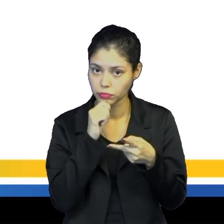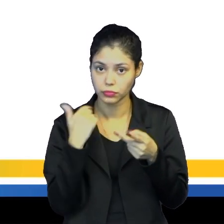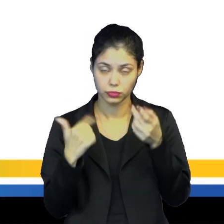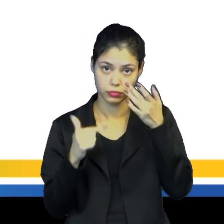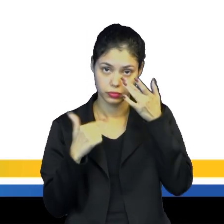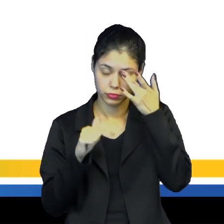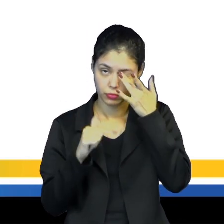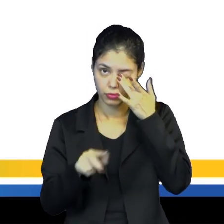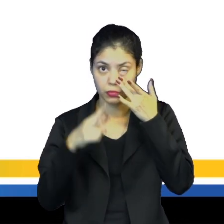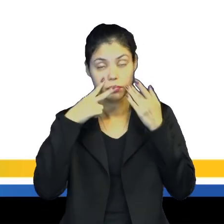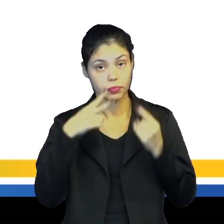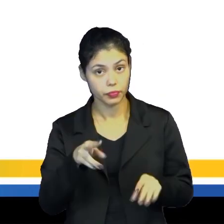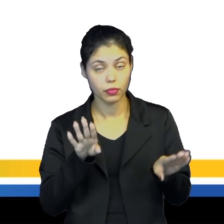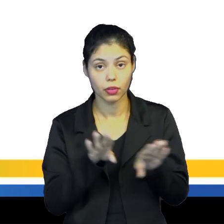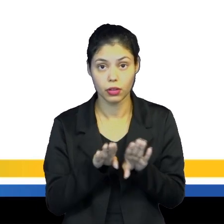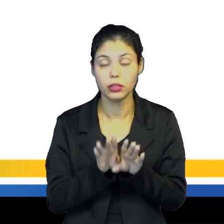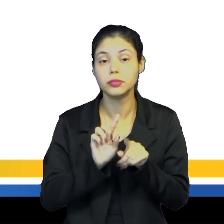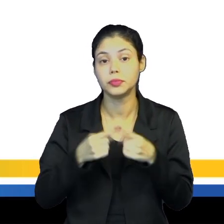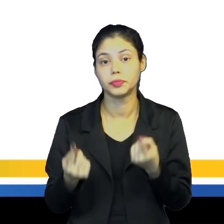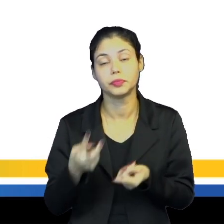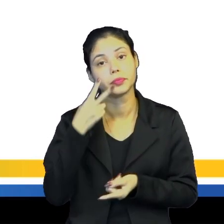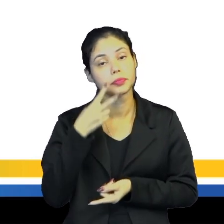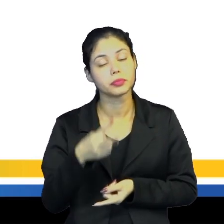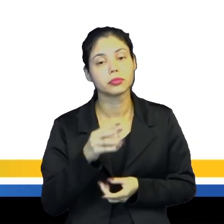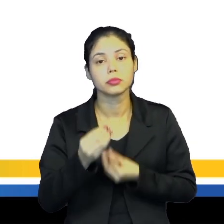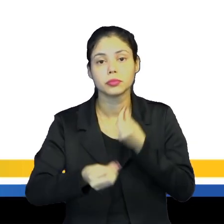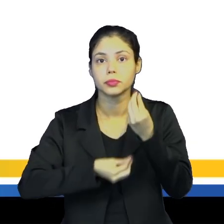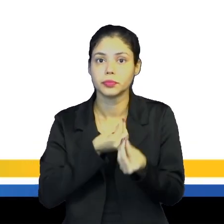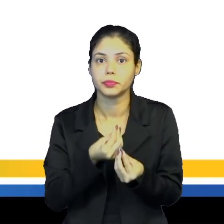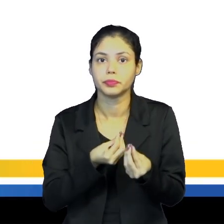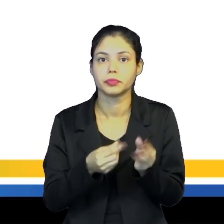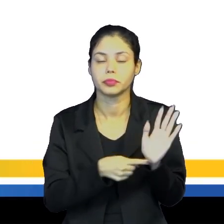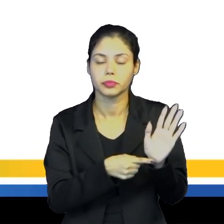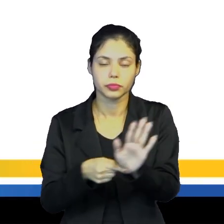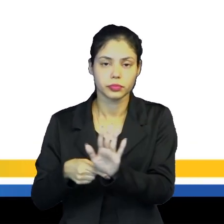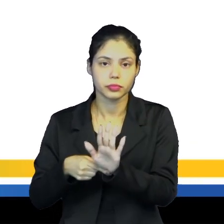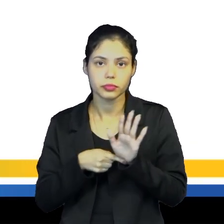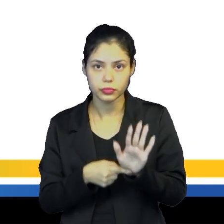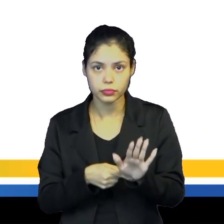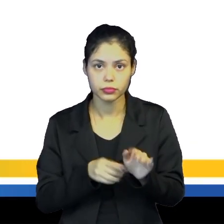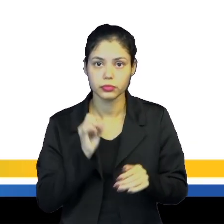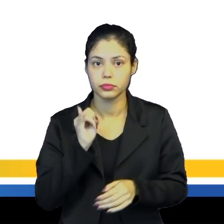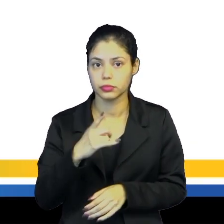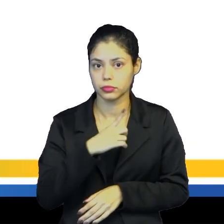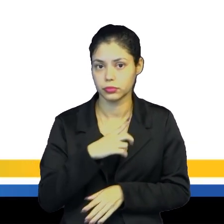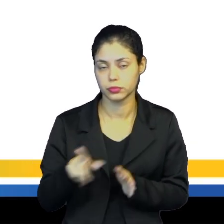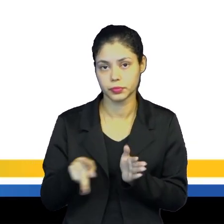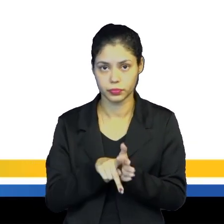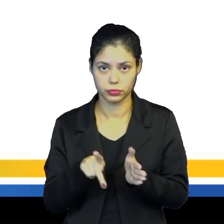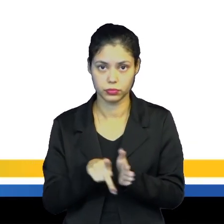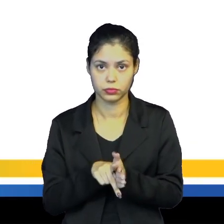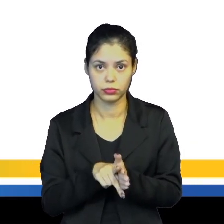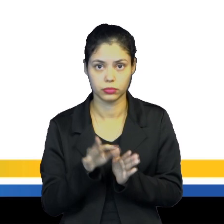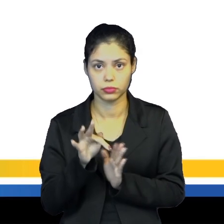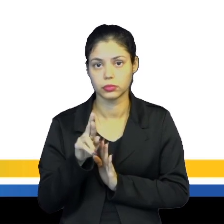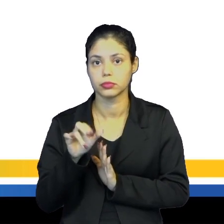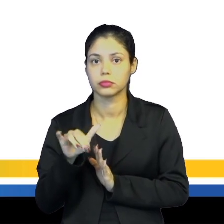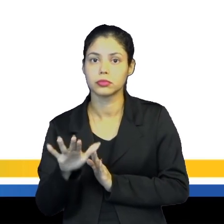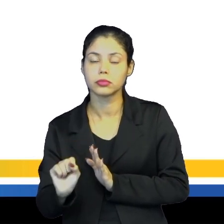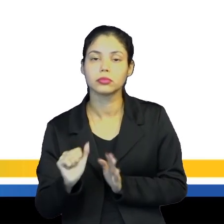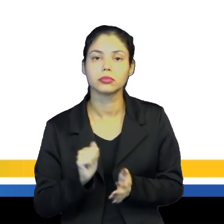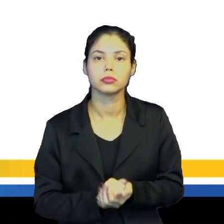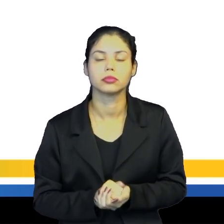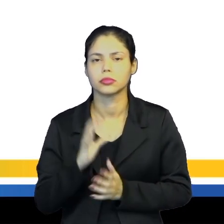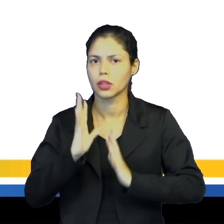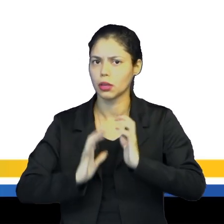gráfico visto. Mas dá para a gente ver como é que ele vai ser apresentado. Se tiver nessa forma aí, vai ficar